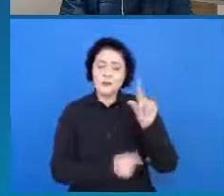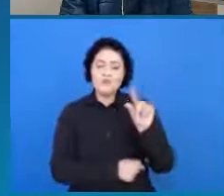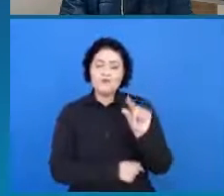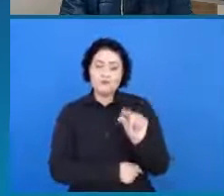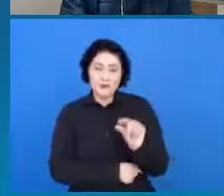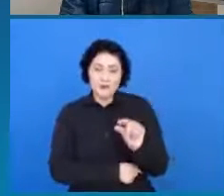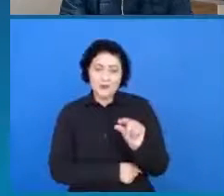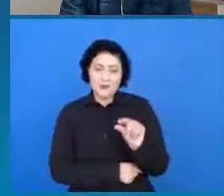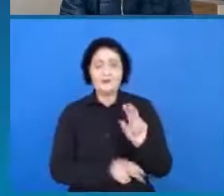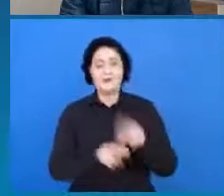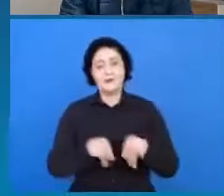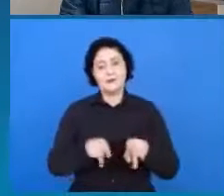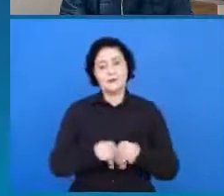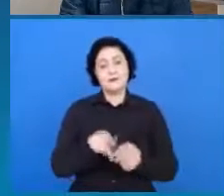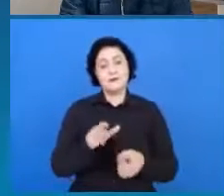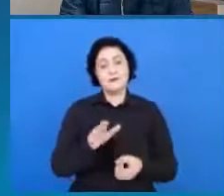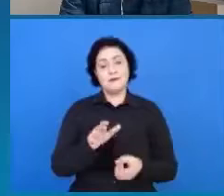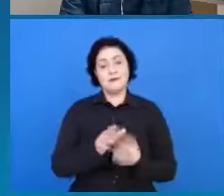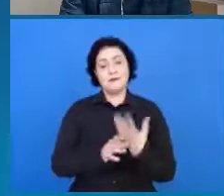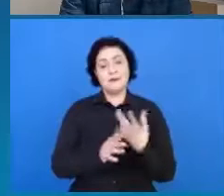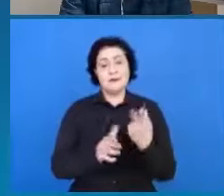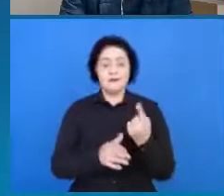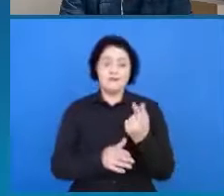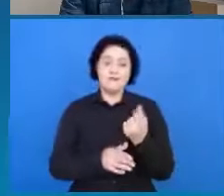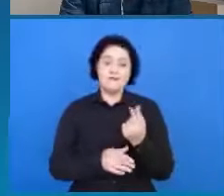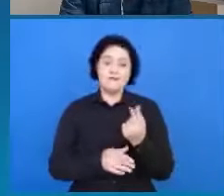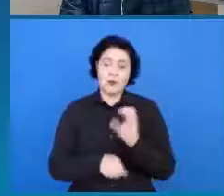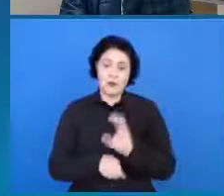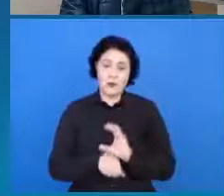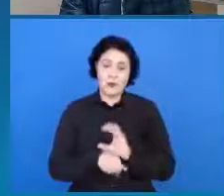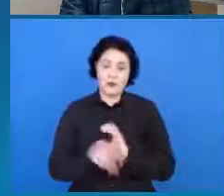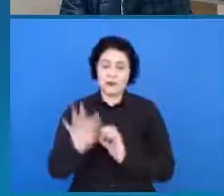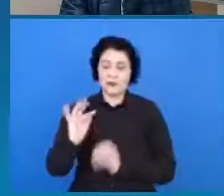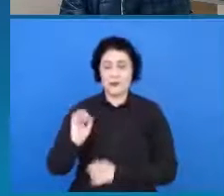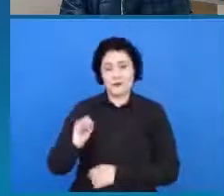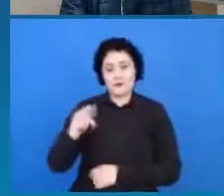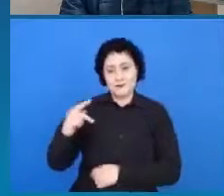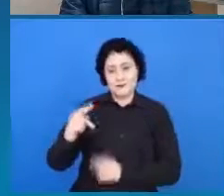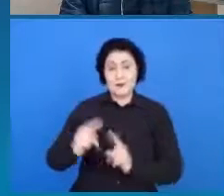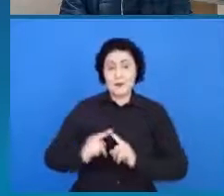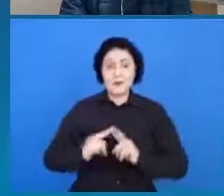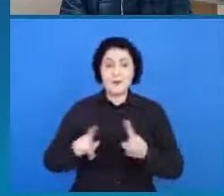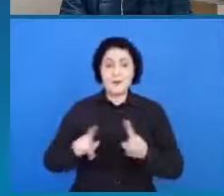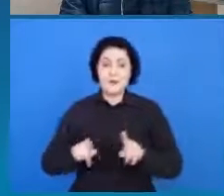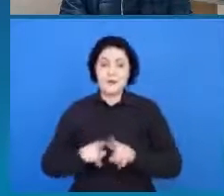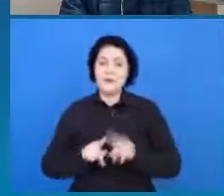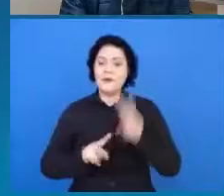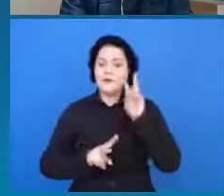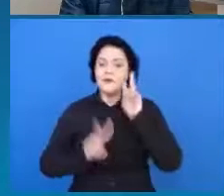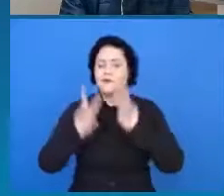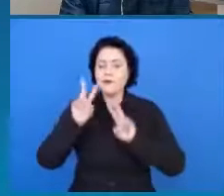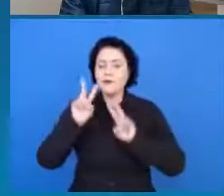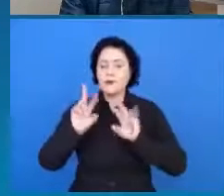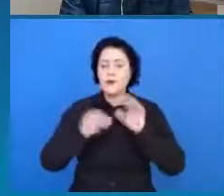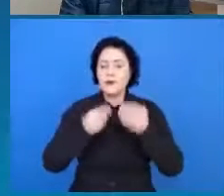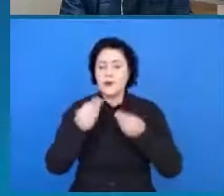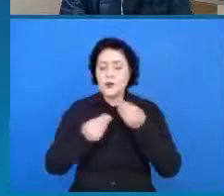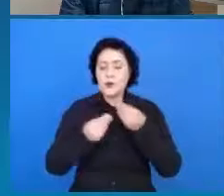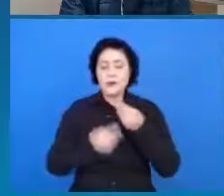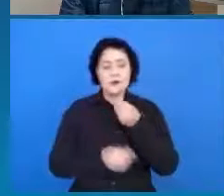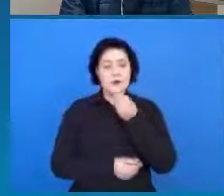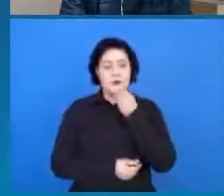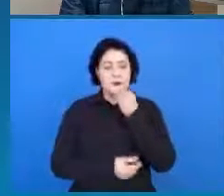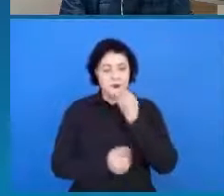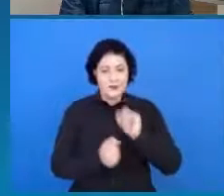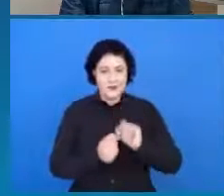baixa e aí cria um ônus para a Sep mas veremos o momento oportuno